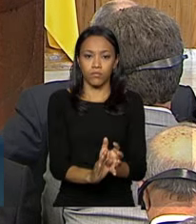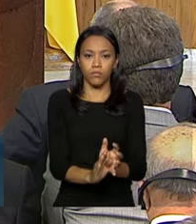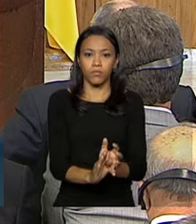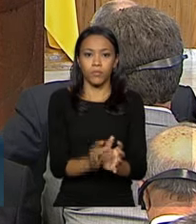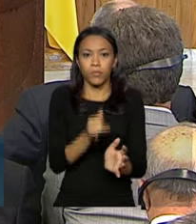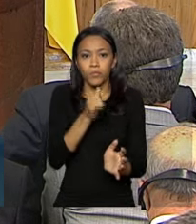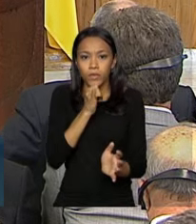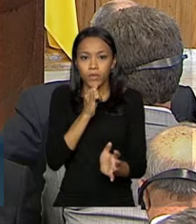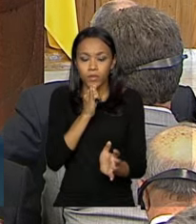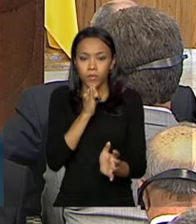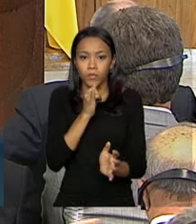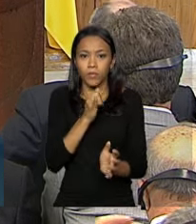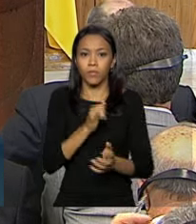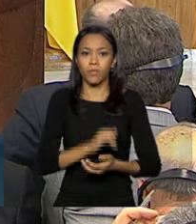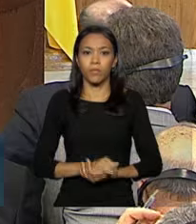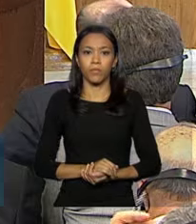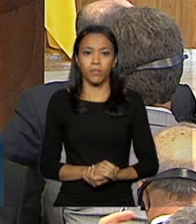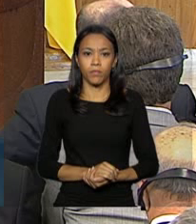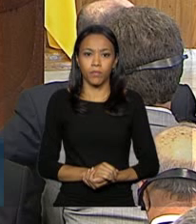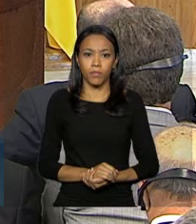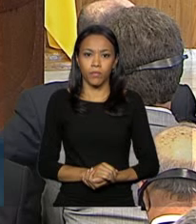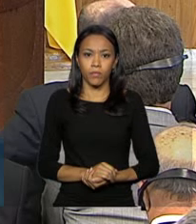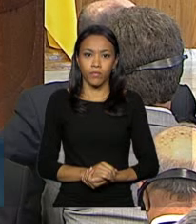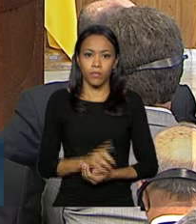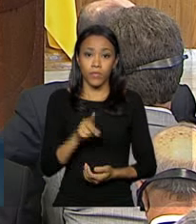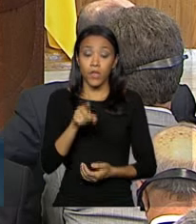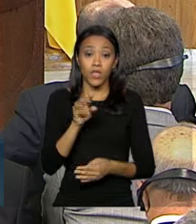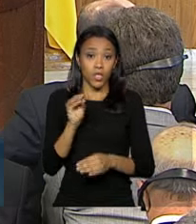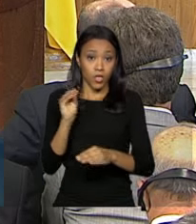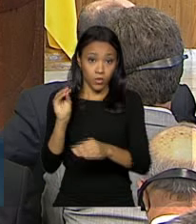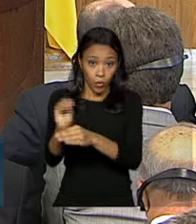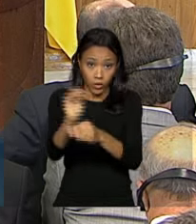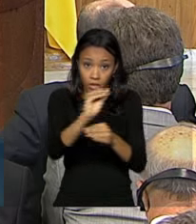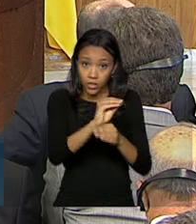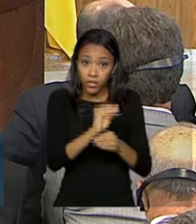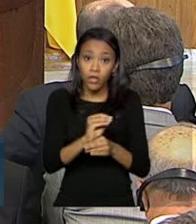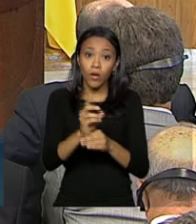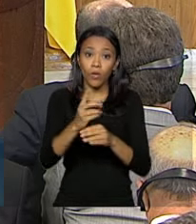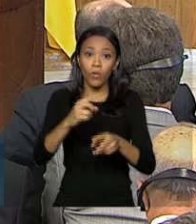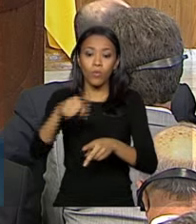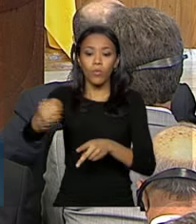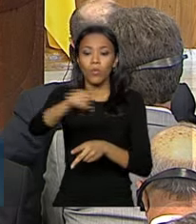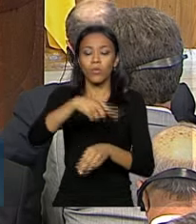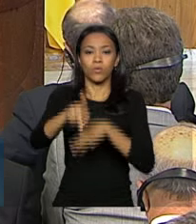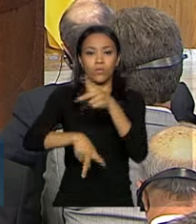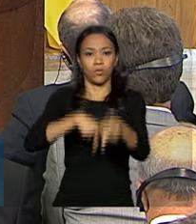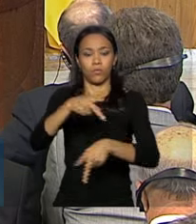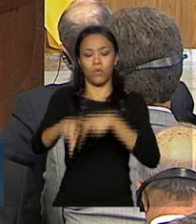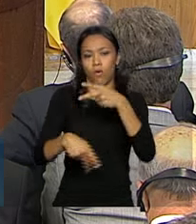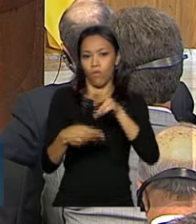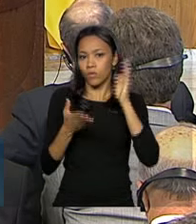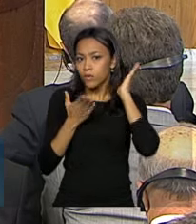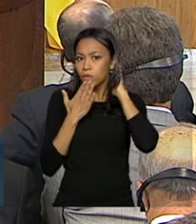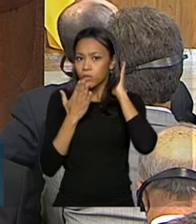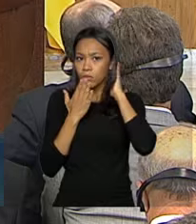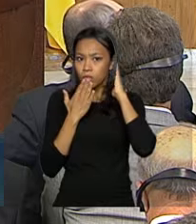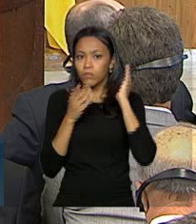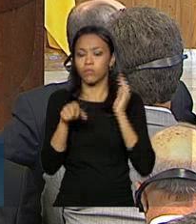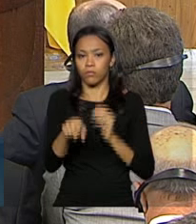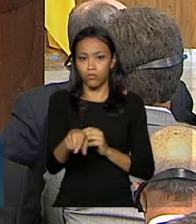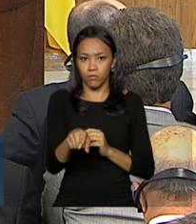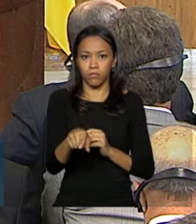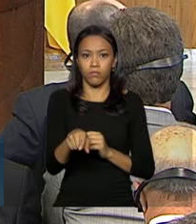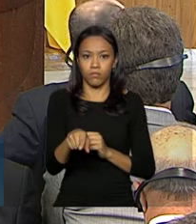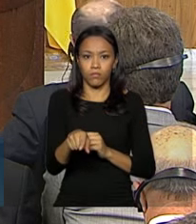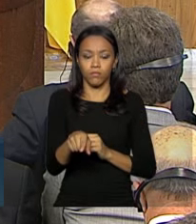por exemplo, que procedem na área da proteção dos povos indígenas, mas para isso também é necessário